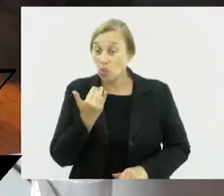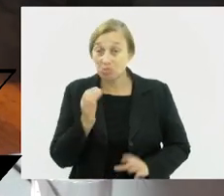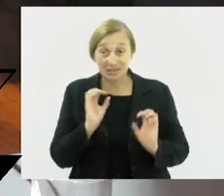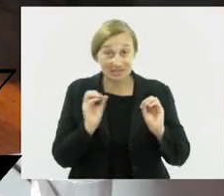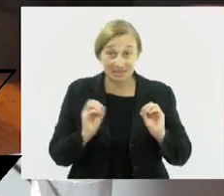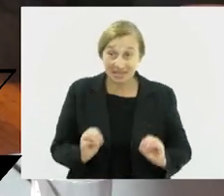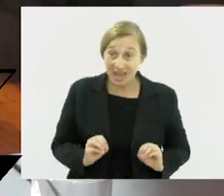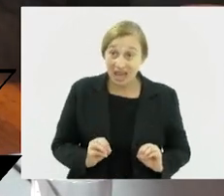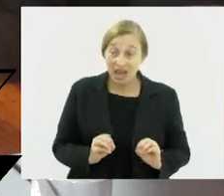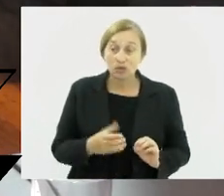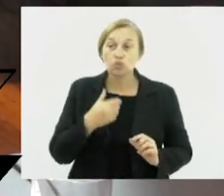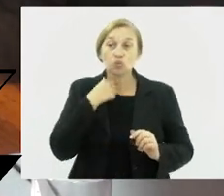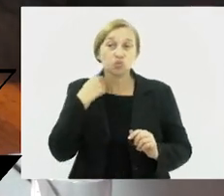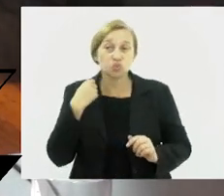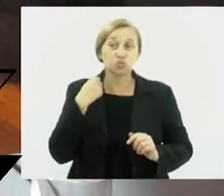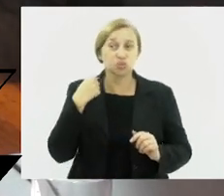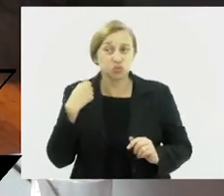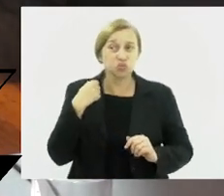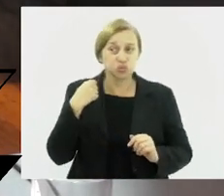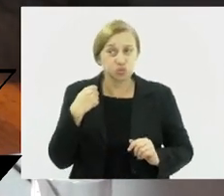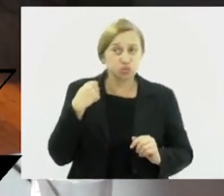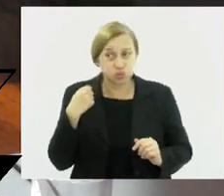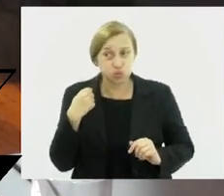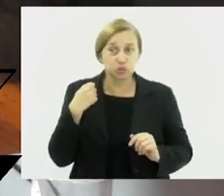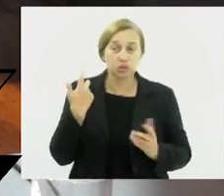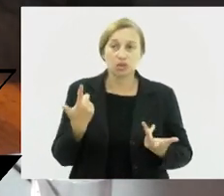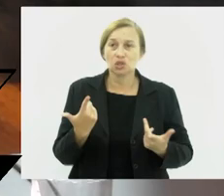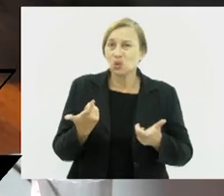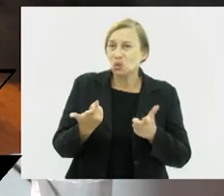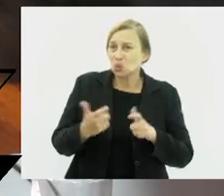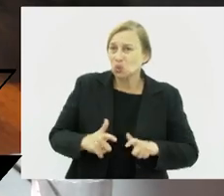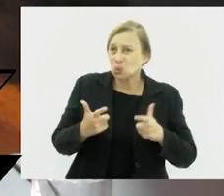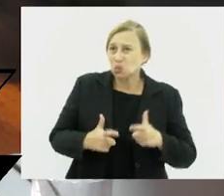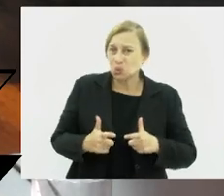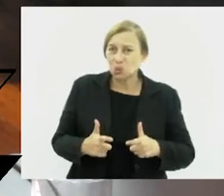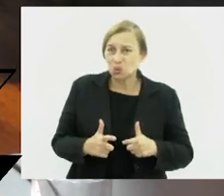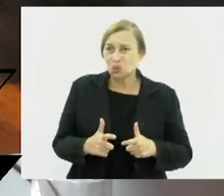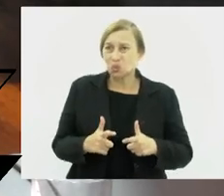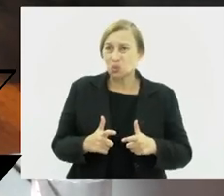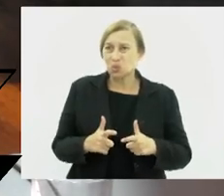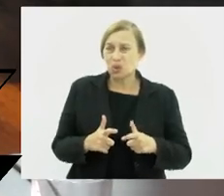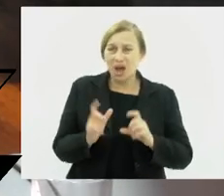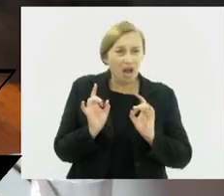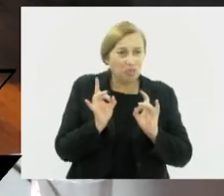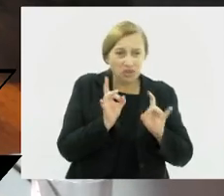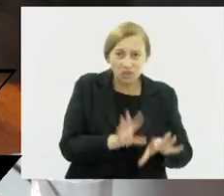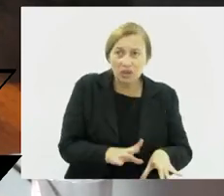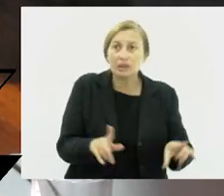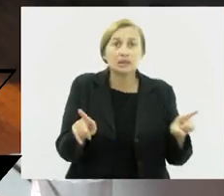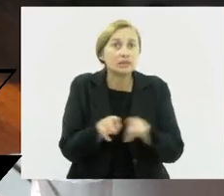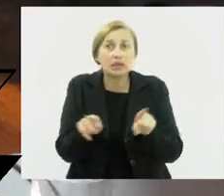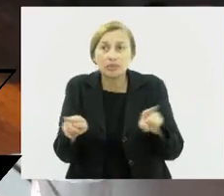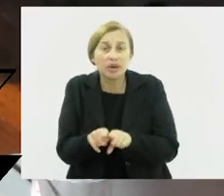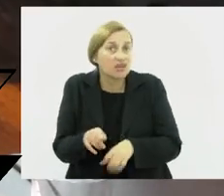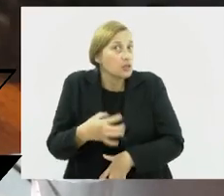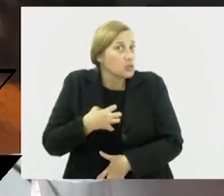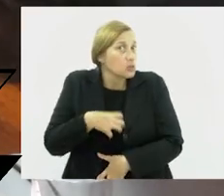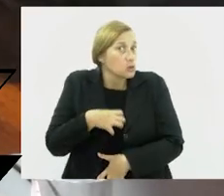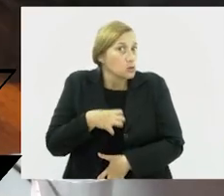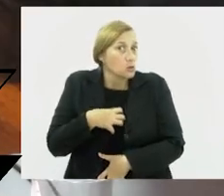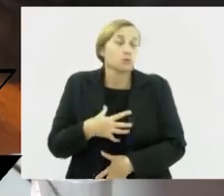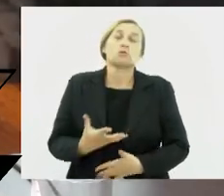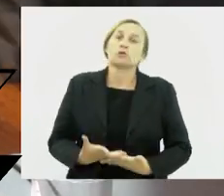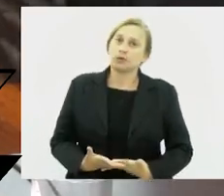fica numa coleira, numa corrente, preso num lugar confinado, ele também vai ser